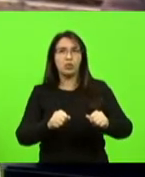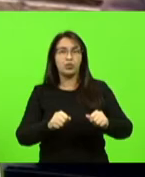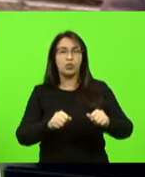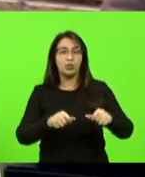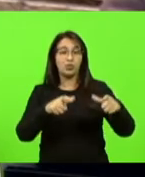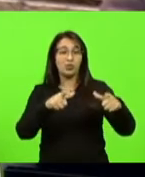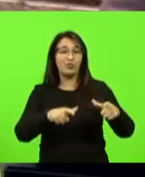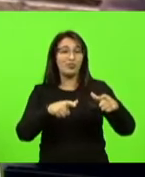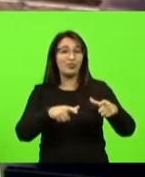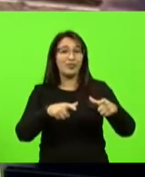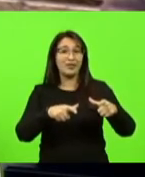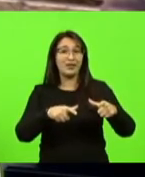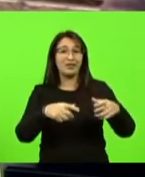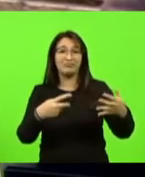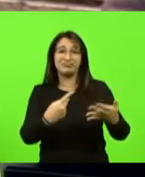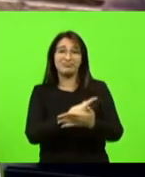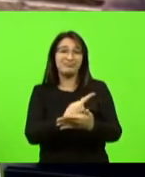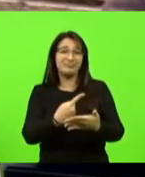errado.